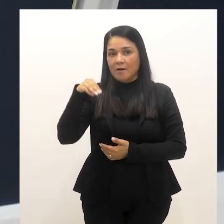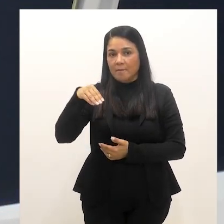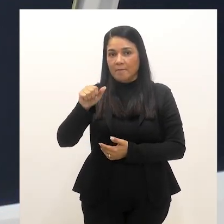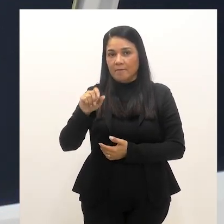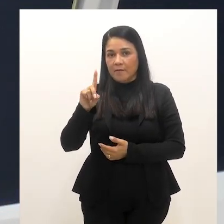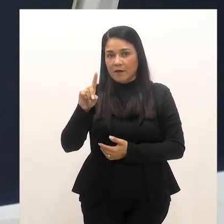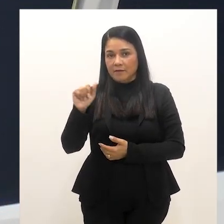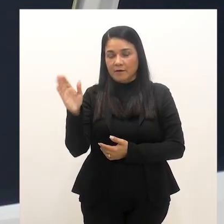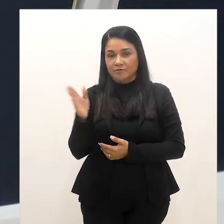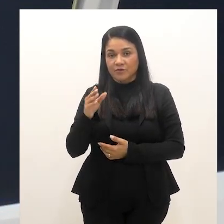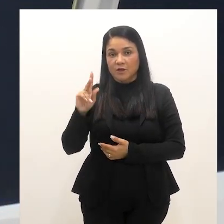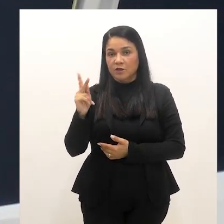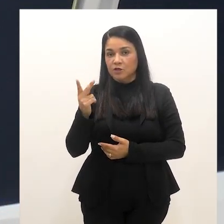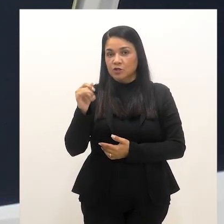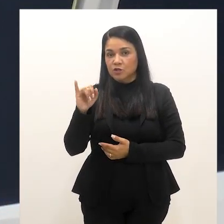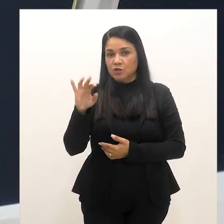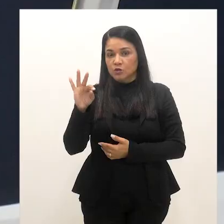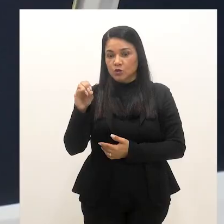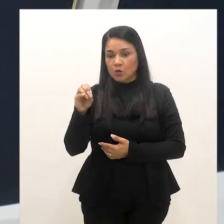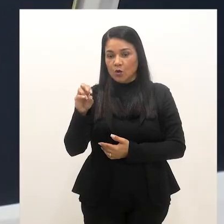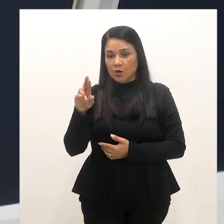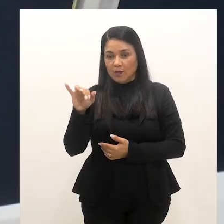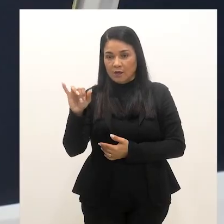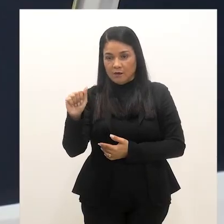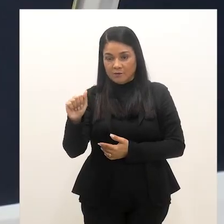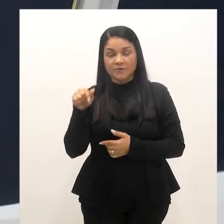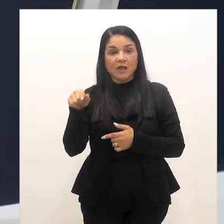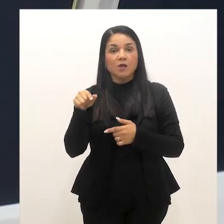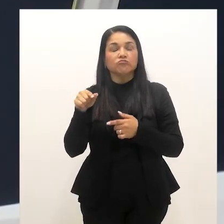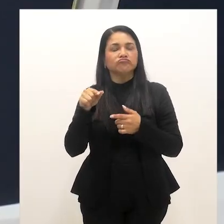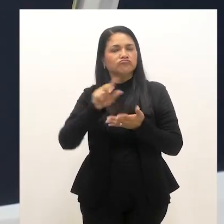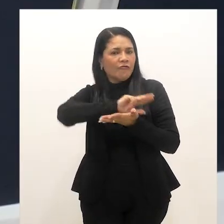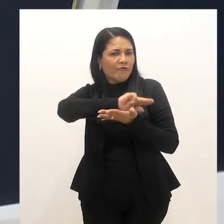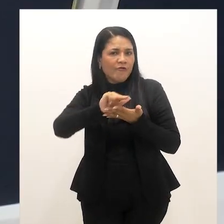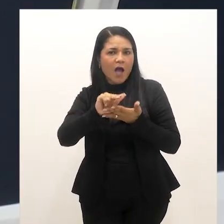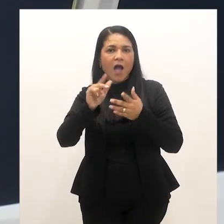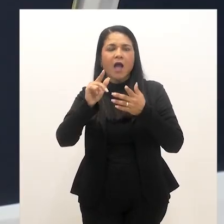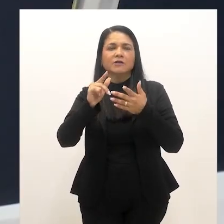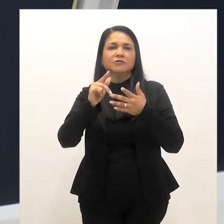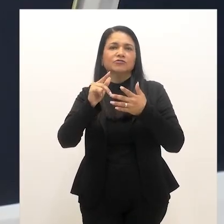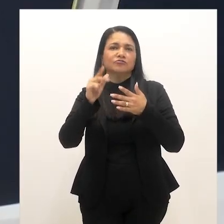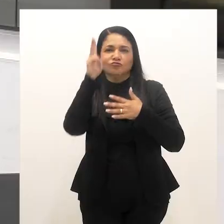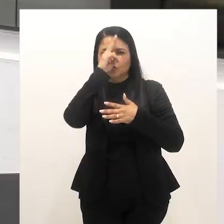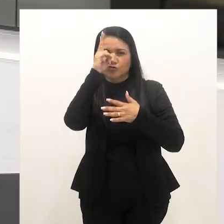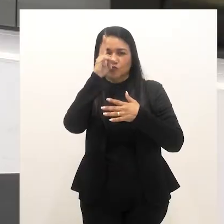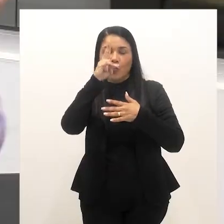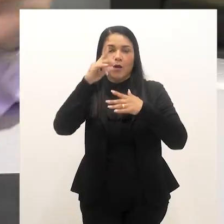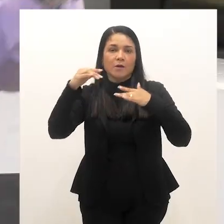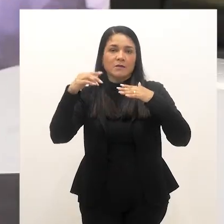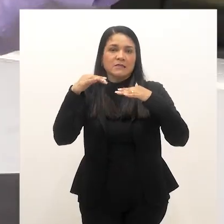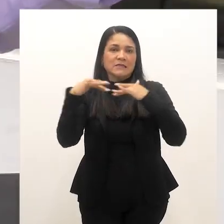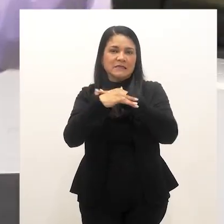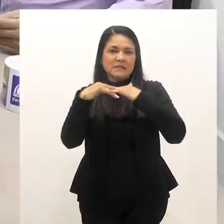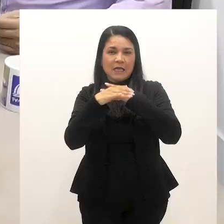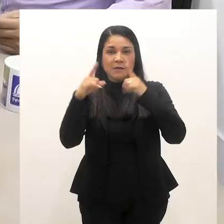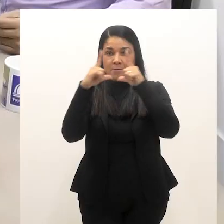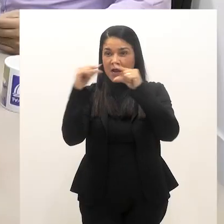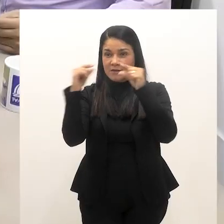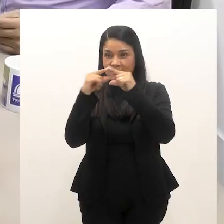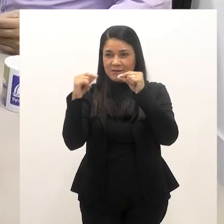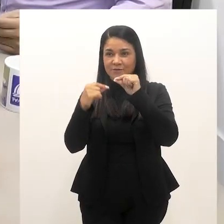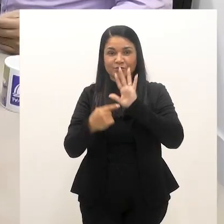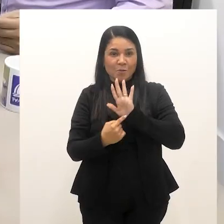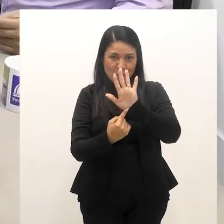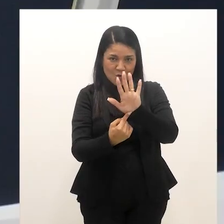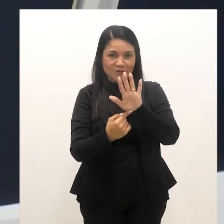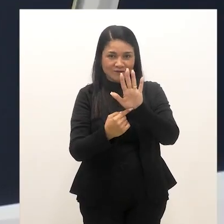eu fico imaginando, assim, eu retrato vários lugares de Brasília no livro. Mostra a capa do livro pra gente aqui. Olha aí. Ó. E